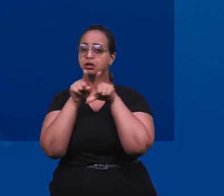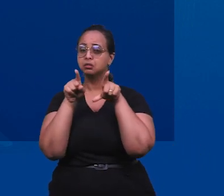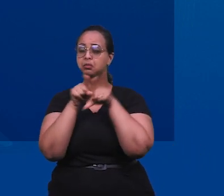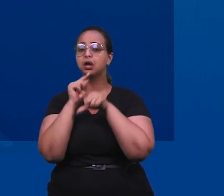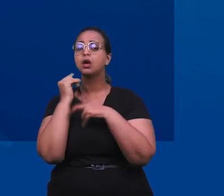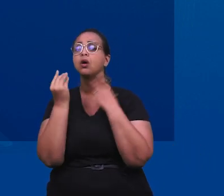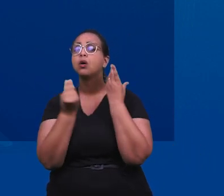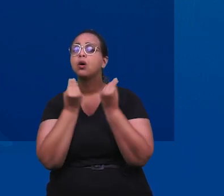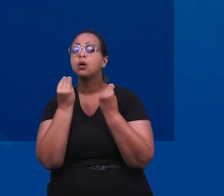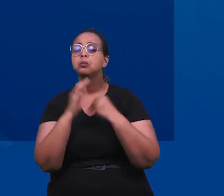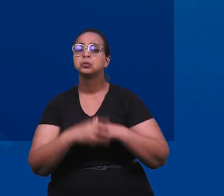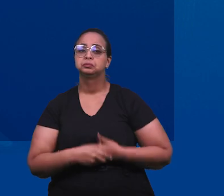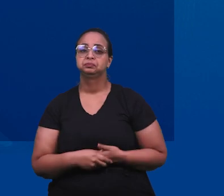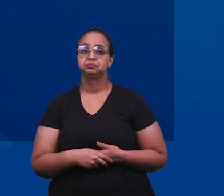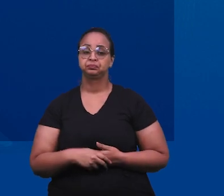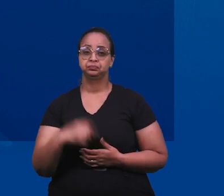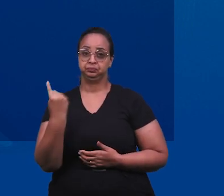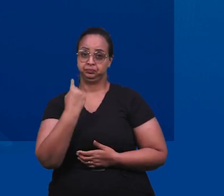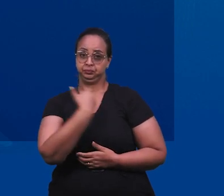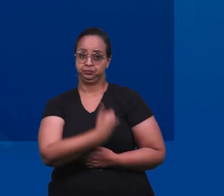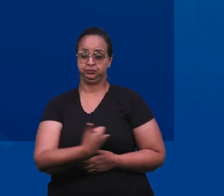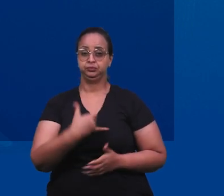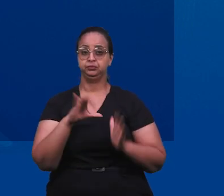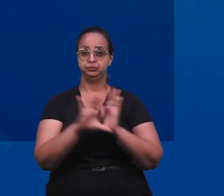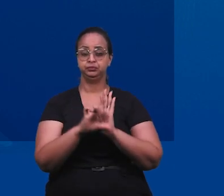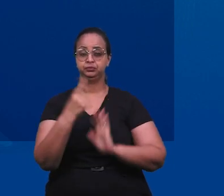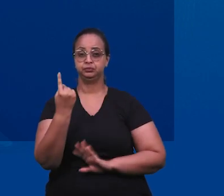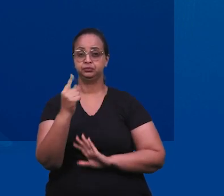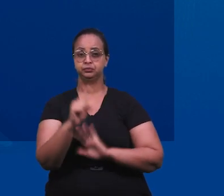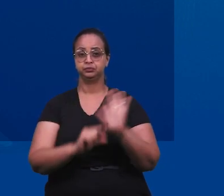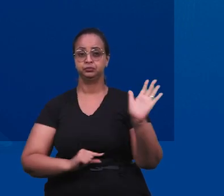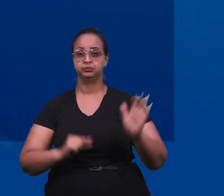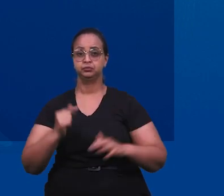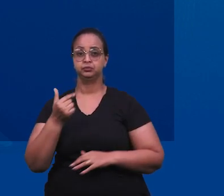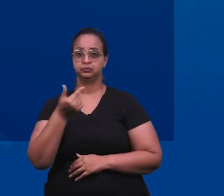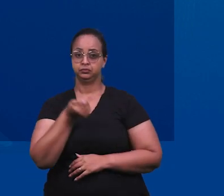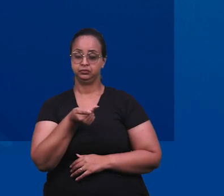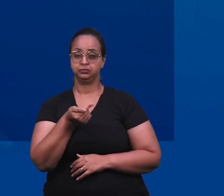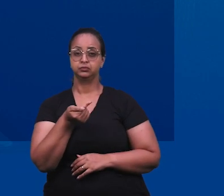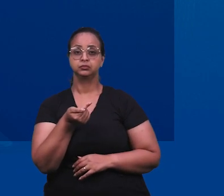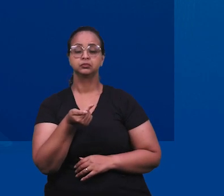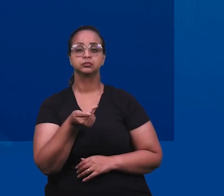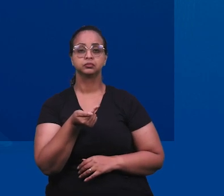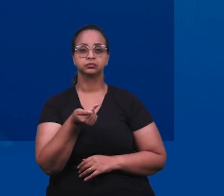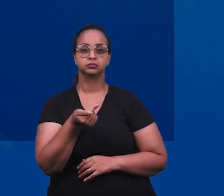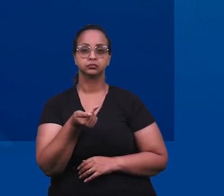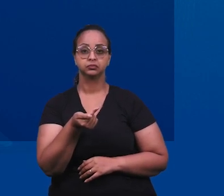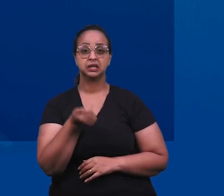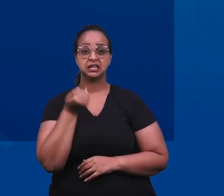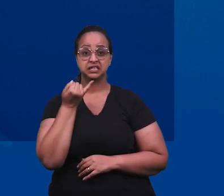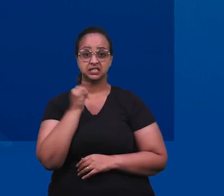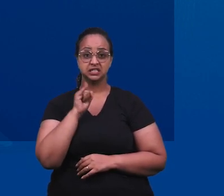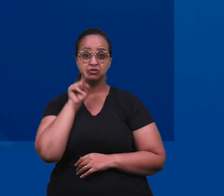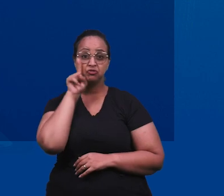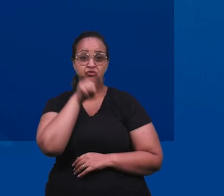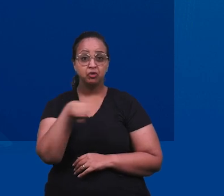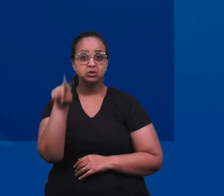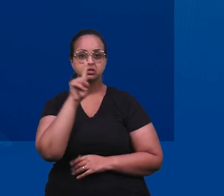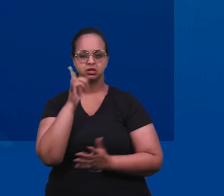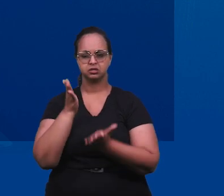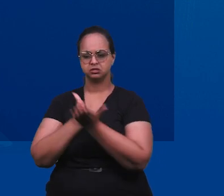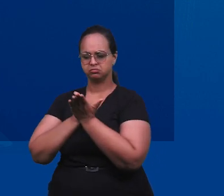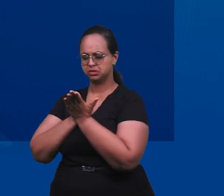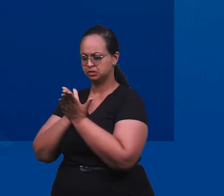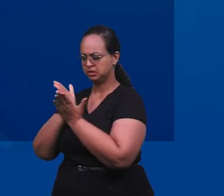corpo, como diz em 1 João, capítulo 1, versículo 7. Mas se andarmos na